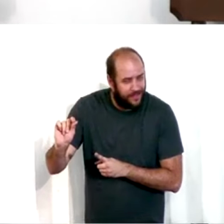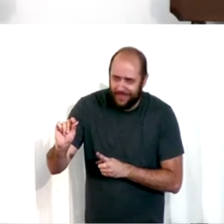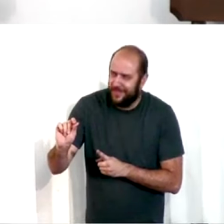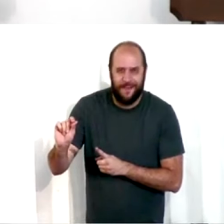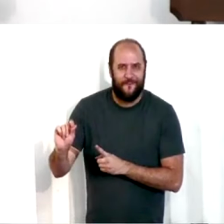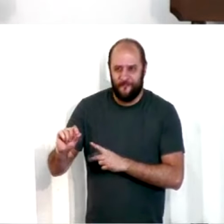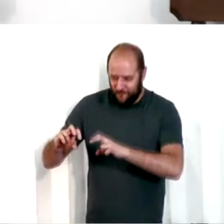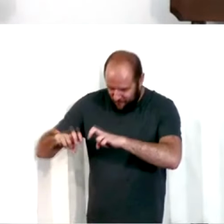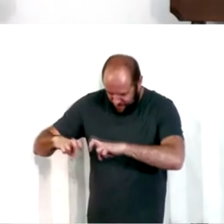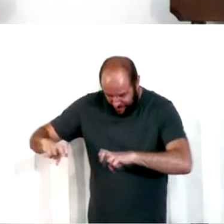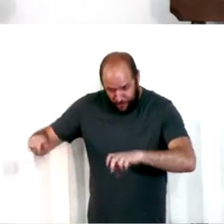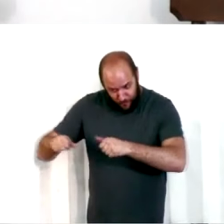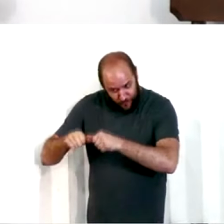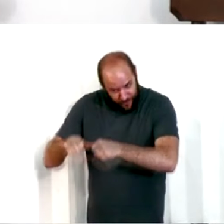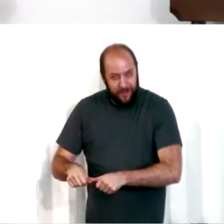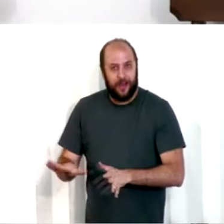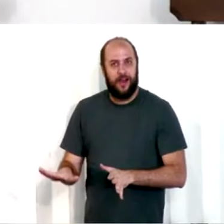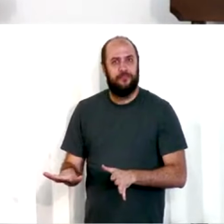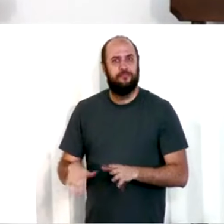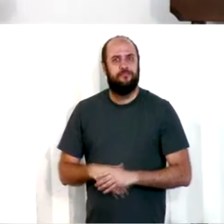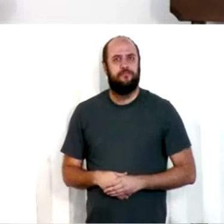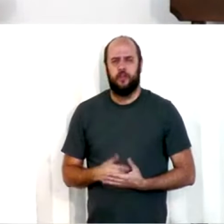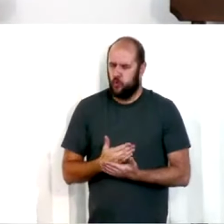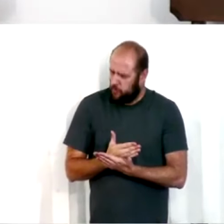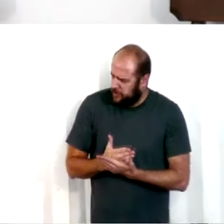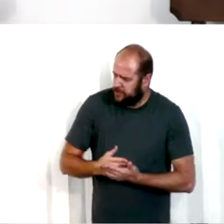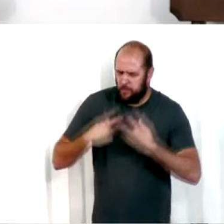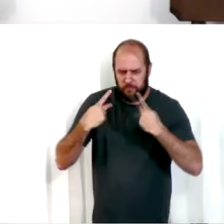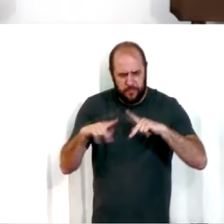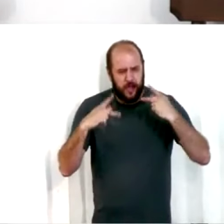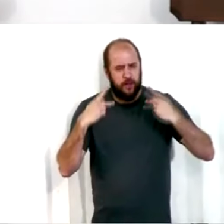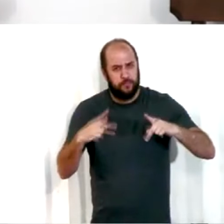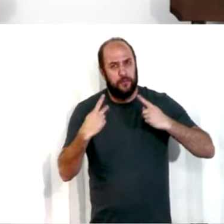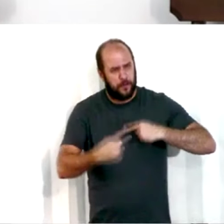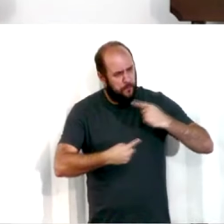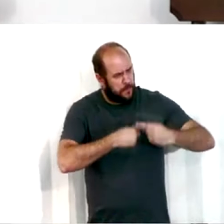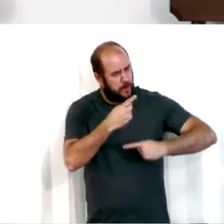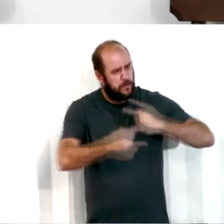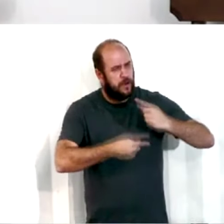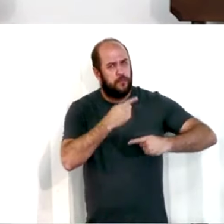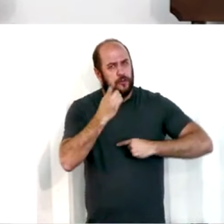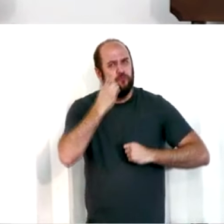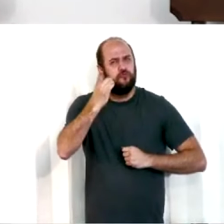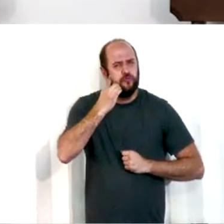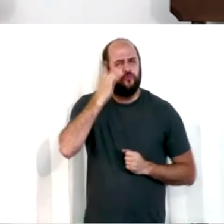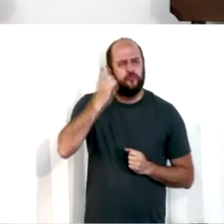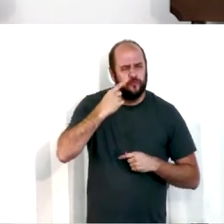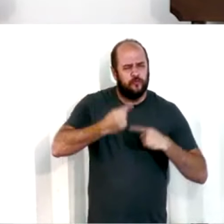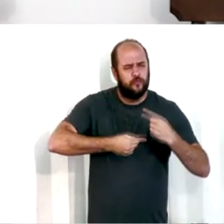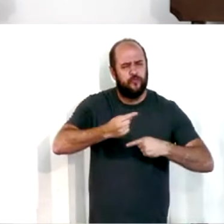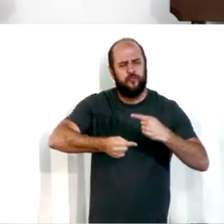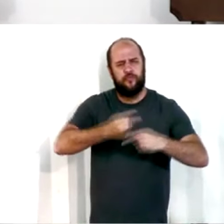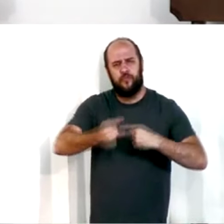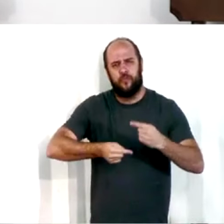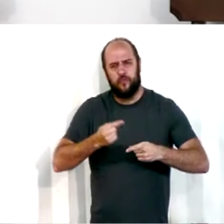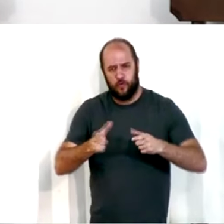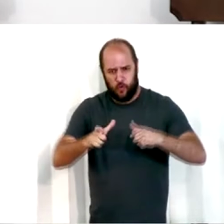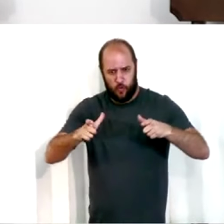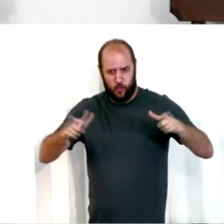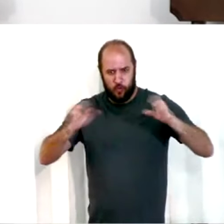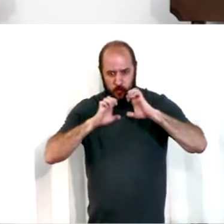E aí, eles começaram a pregar o evangelho e o evangelho começou a crescer naquele lugar e de repente eles começaram a notar